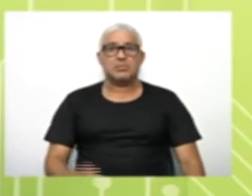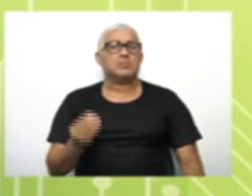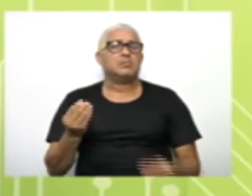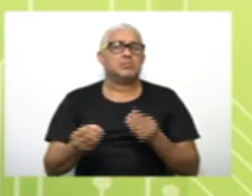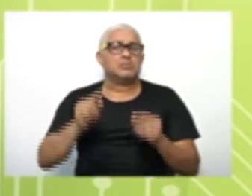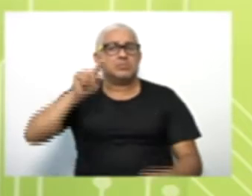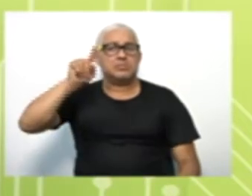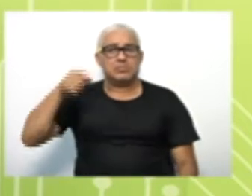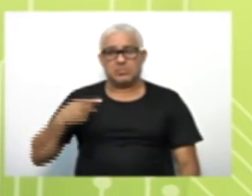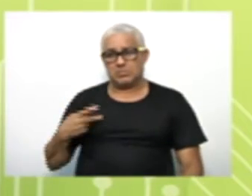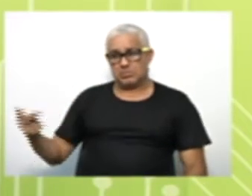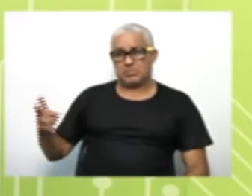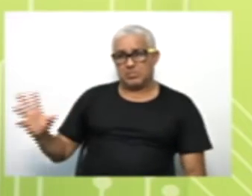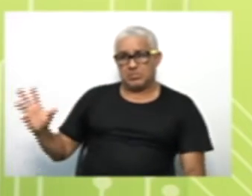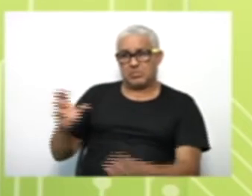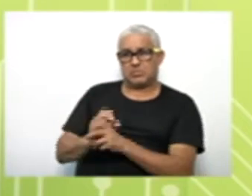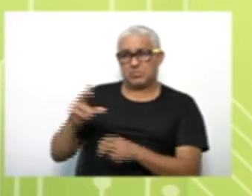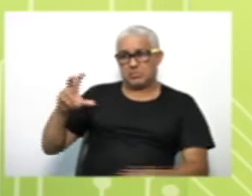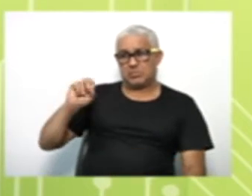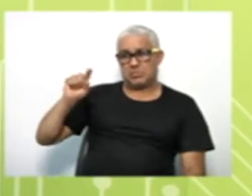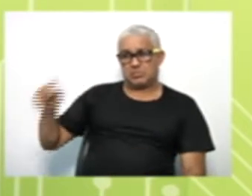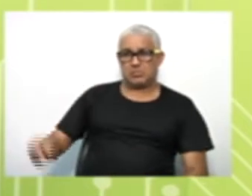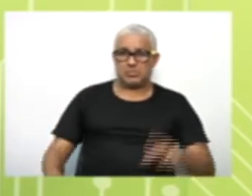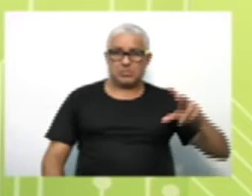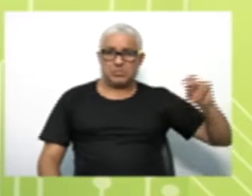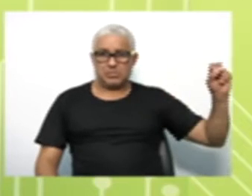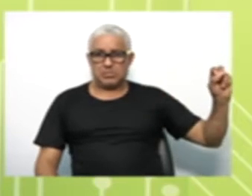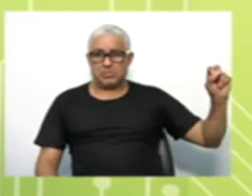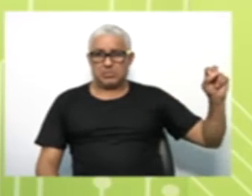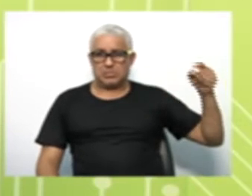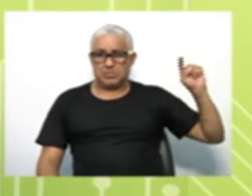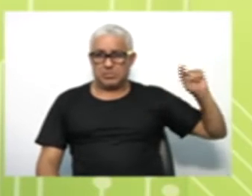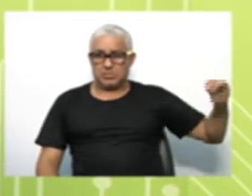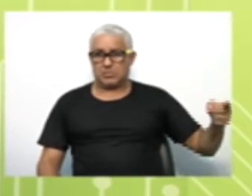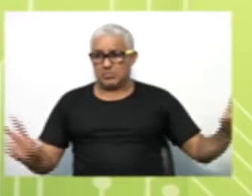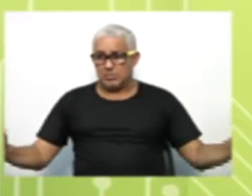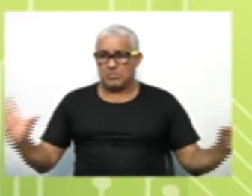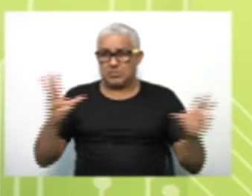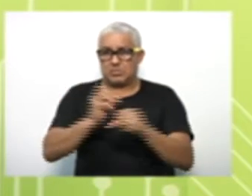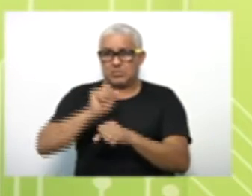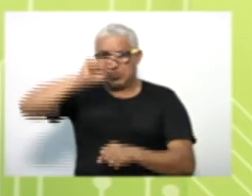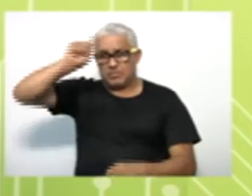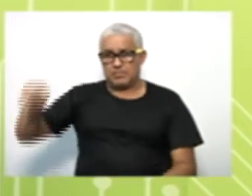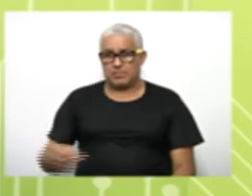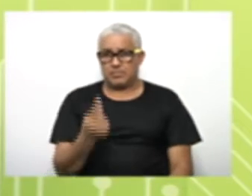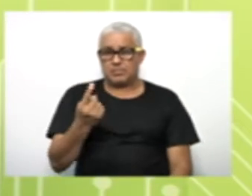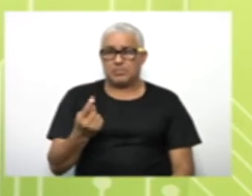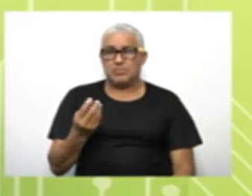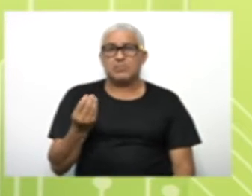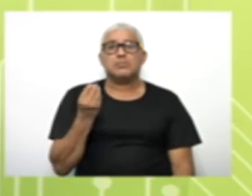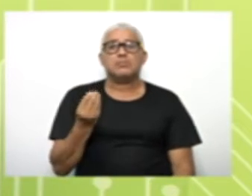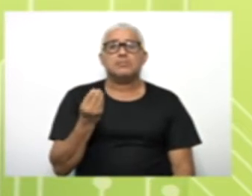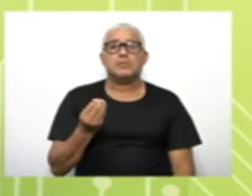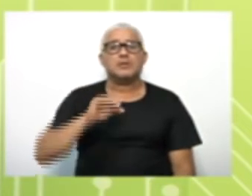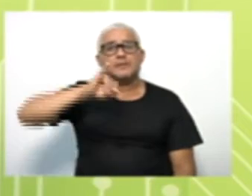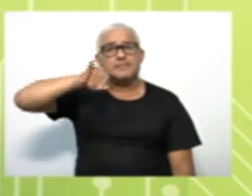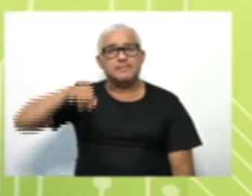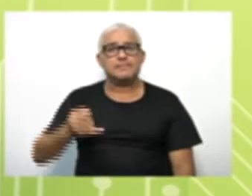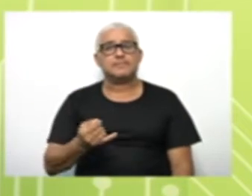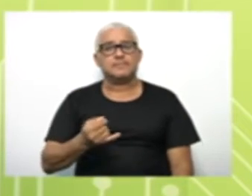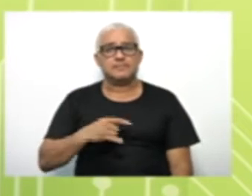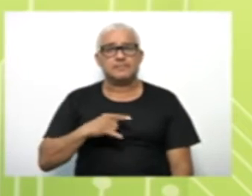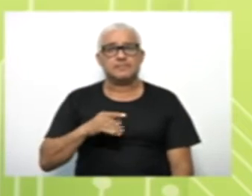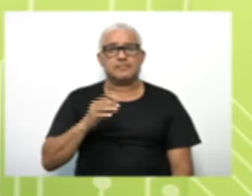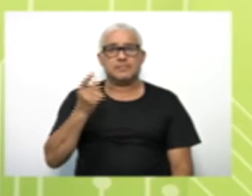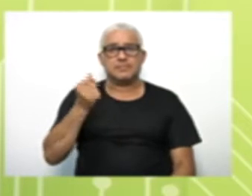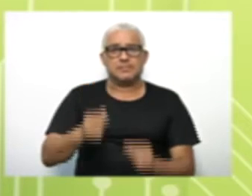juntando o meu e do professor no banco ou em determinado investimento que a gente faça na praça? Quanto que vai me gerar de juros esse